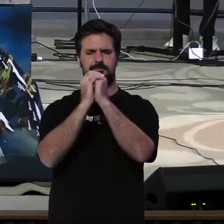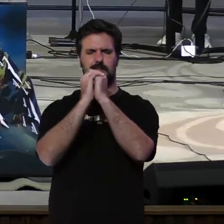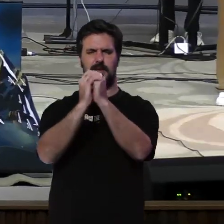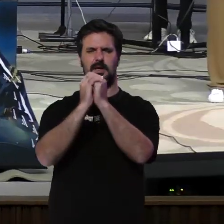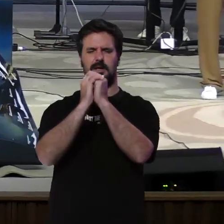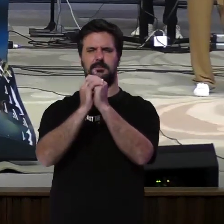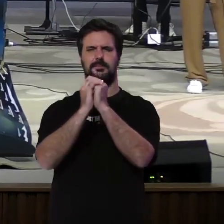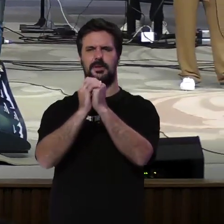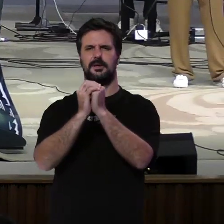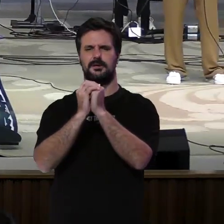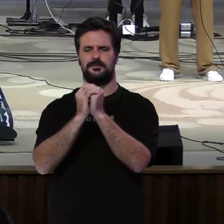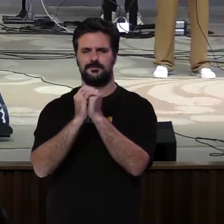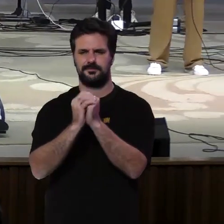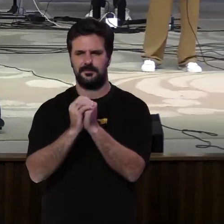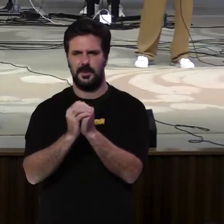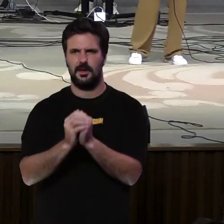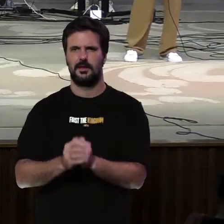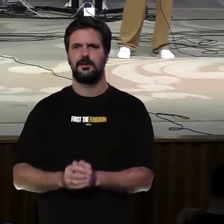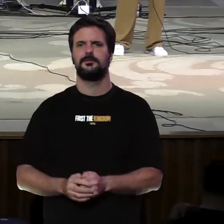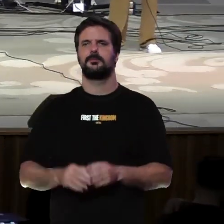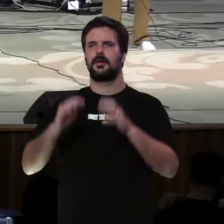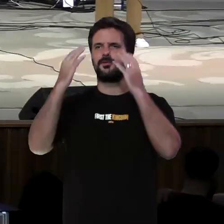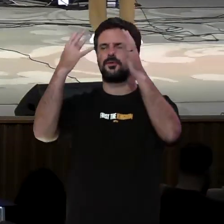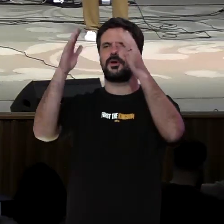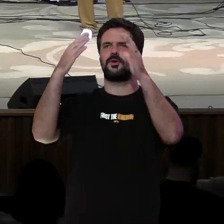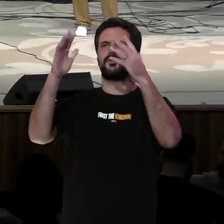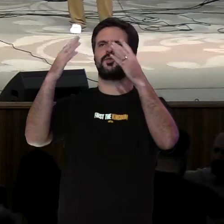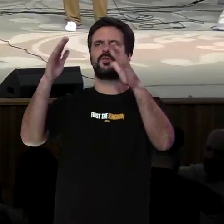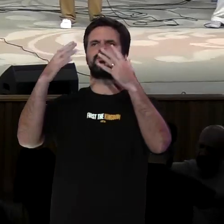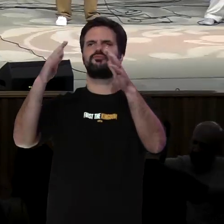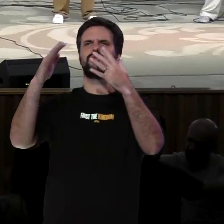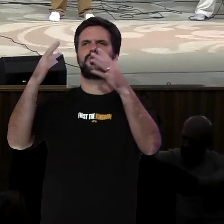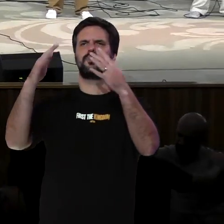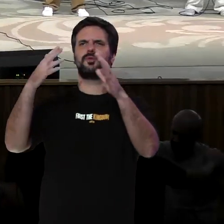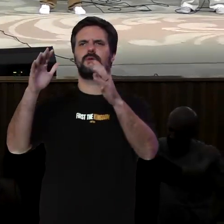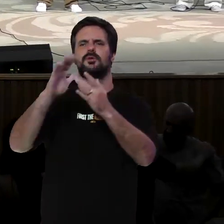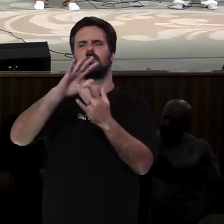Amém. Amém, amém. Só uma salva de palmas a Jesus no seu lugar.